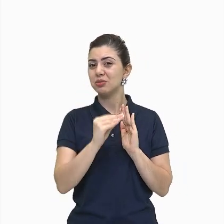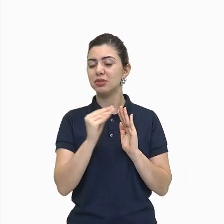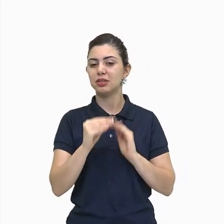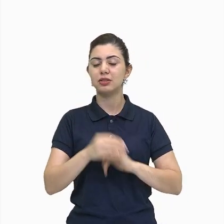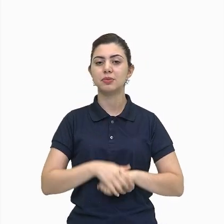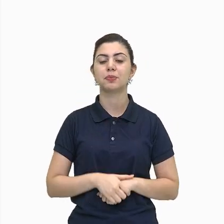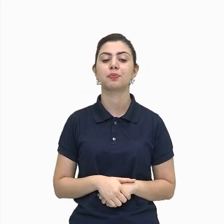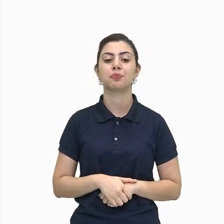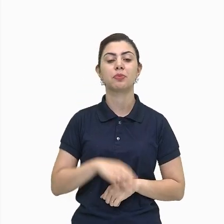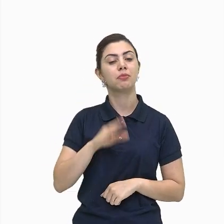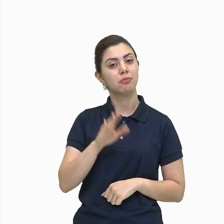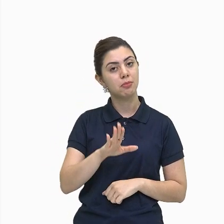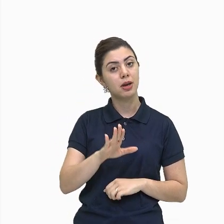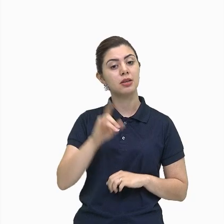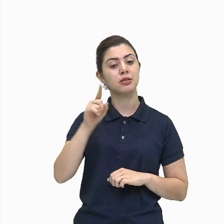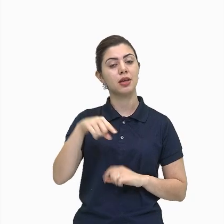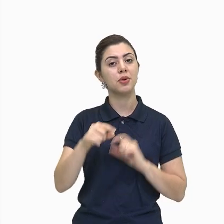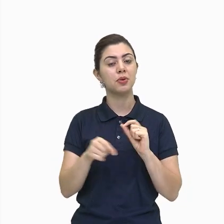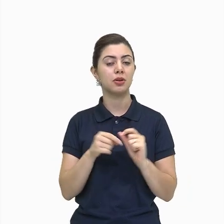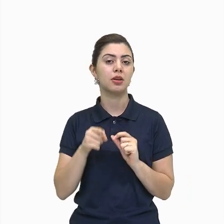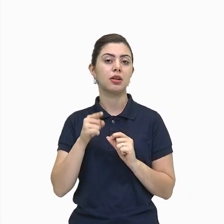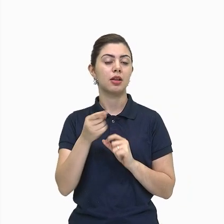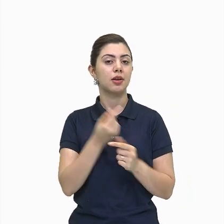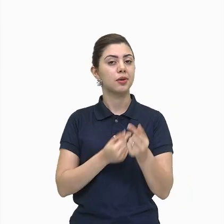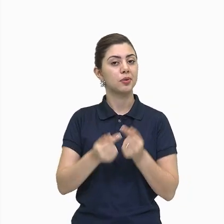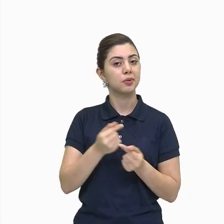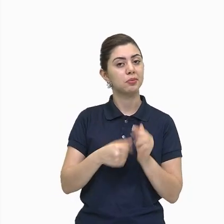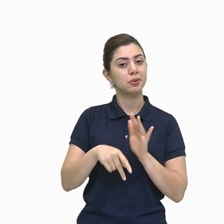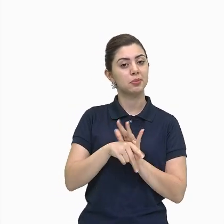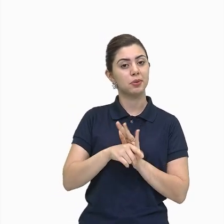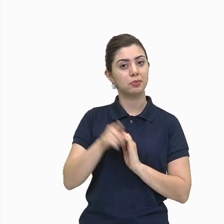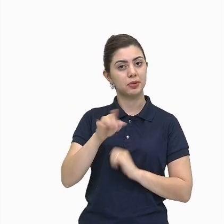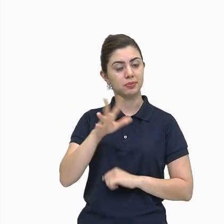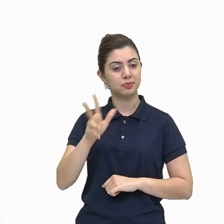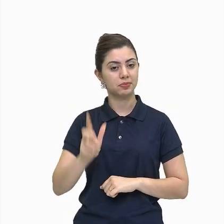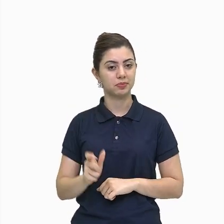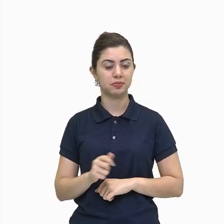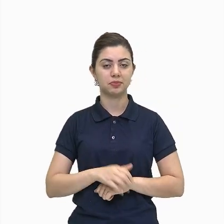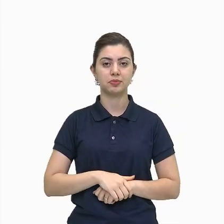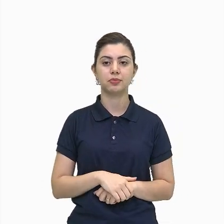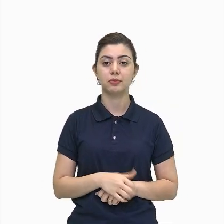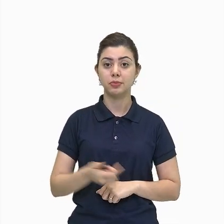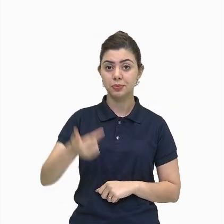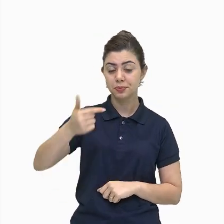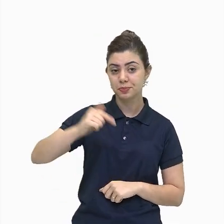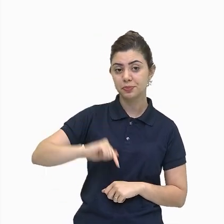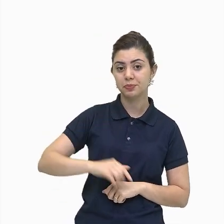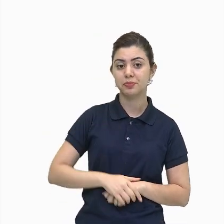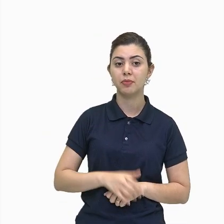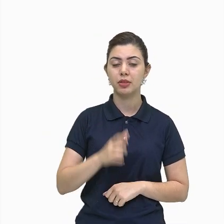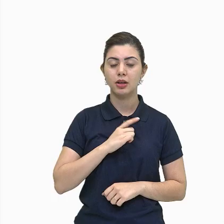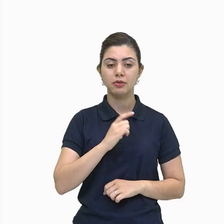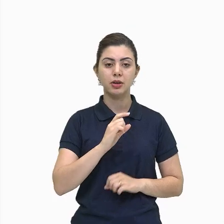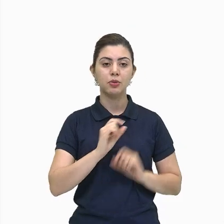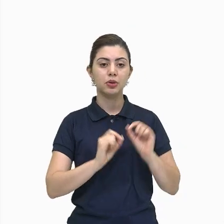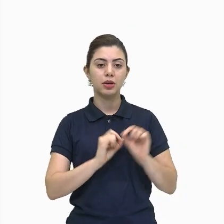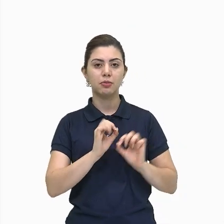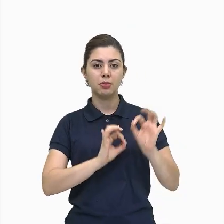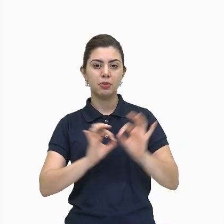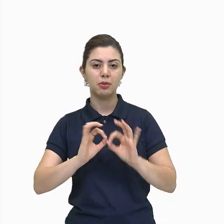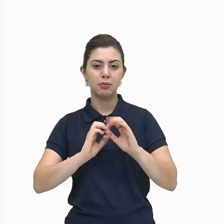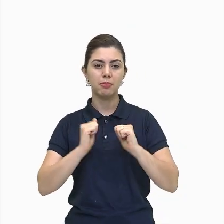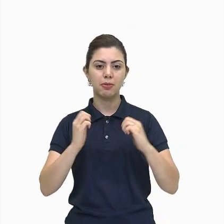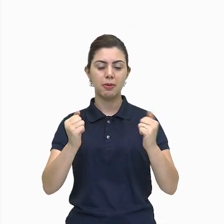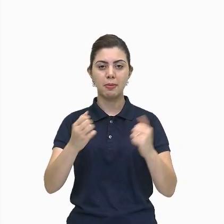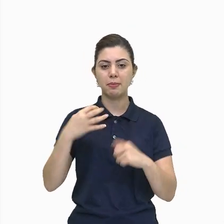a base da economia desses países nesse período. O que mais? Nós vamos ter ainda produção artesanal especializada em